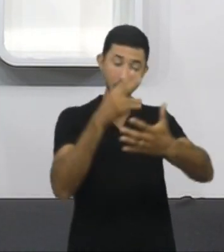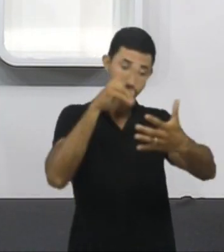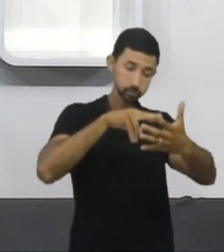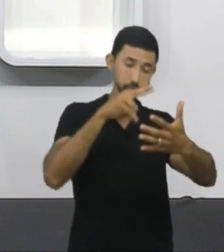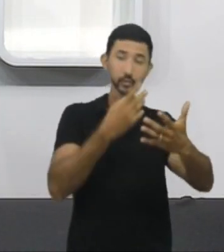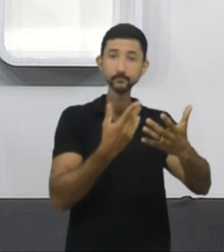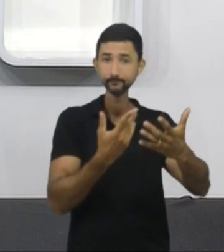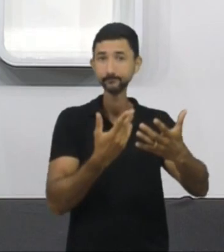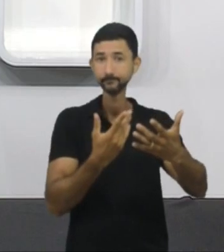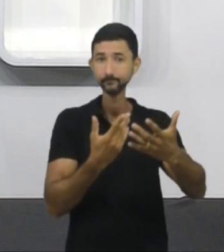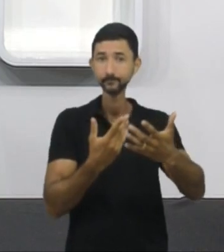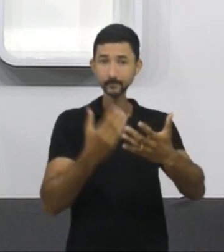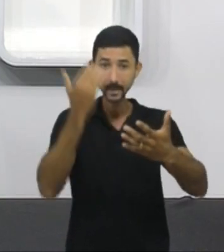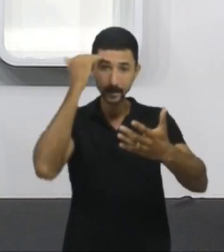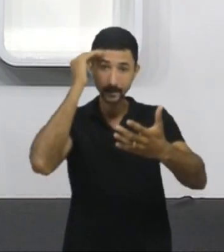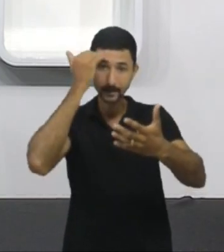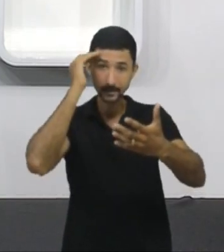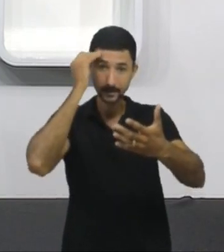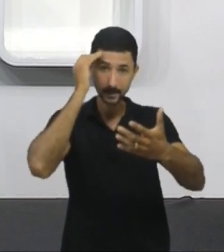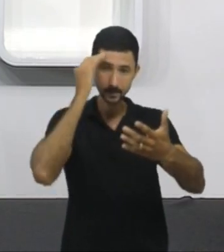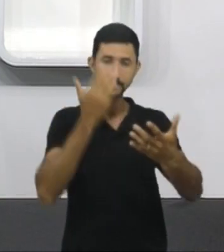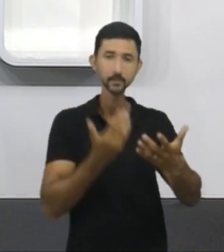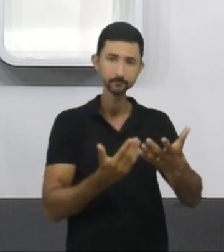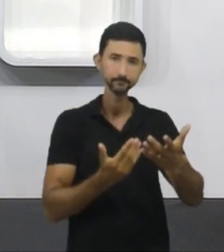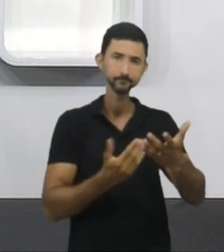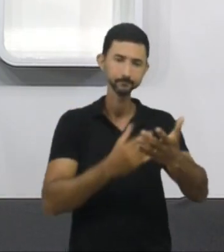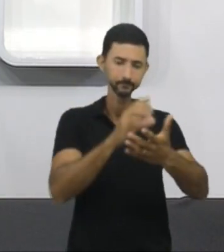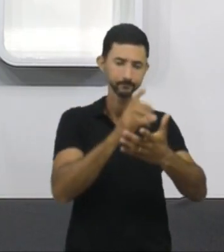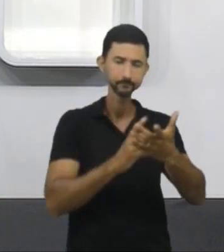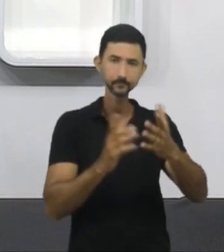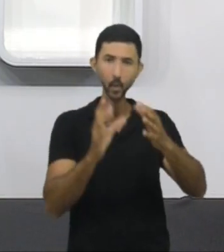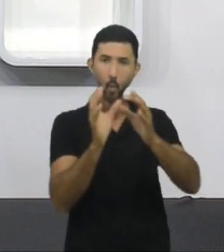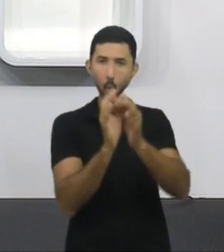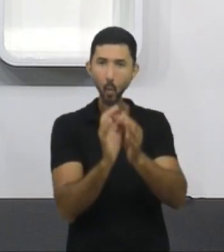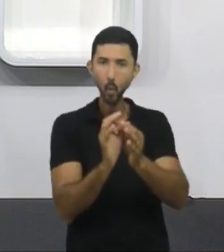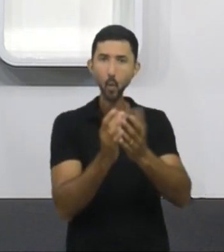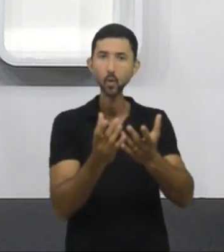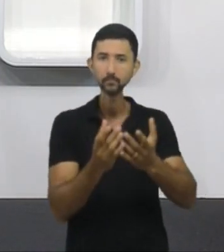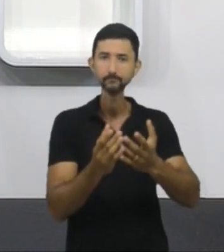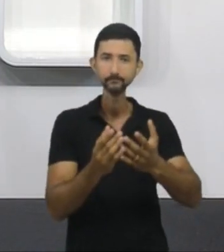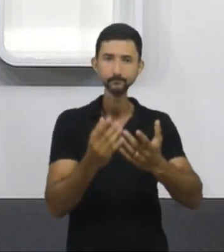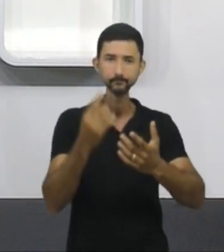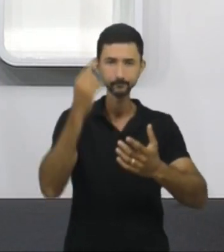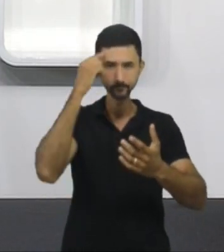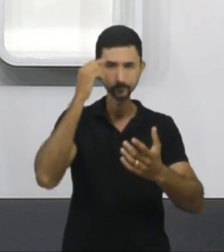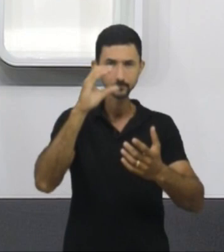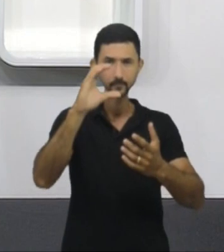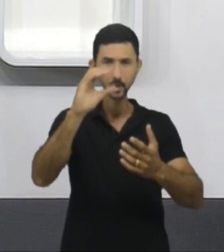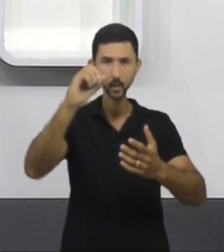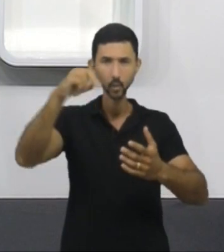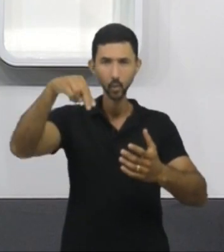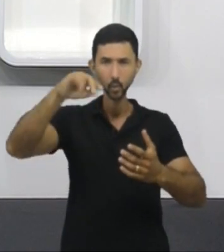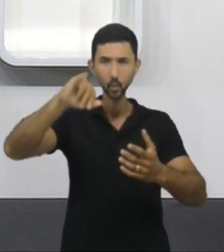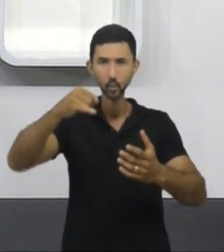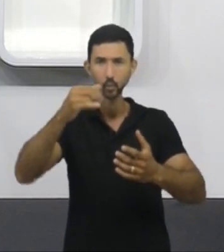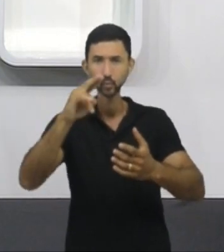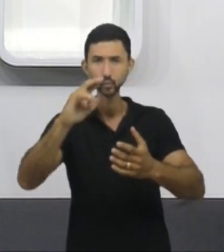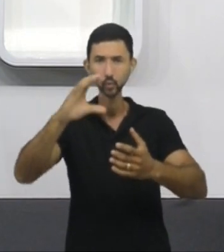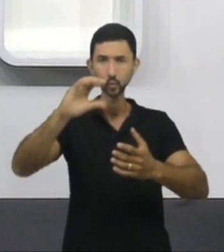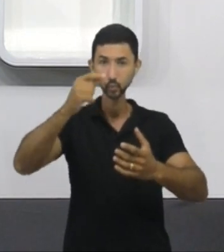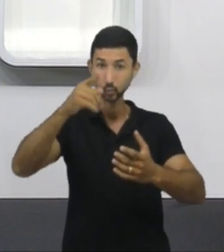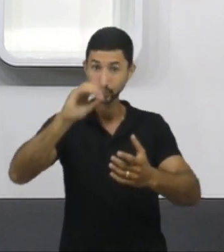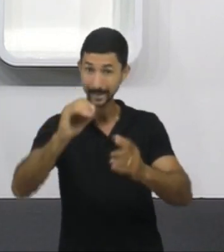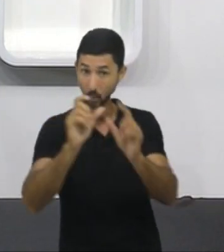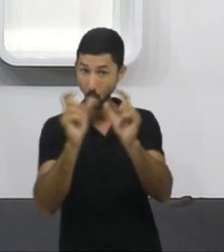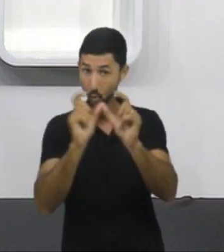um texto, que são a coesão e a coerência. As conjunções, grava aí esse nomezinho, que ele pode ser uma novidade